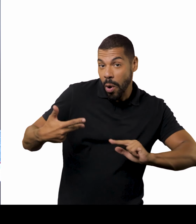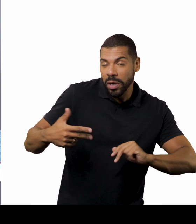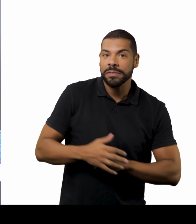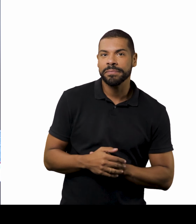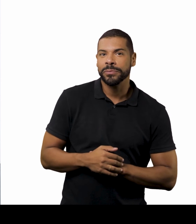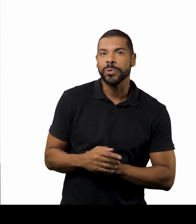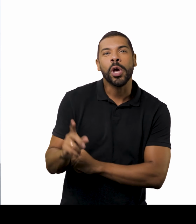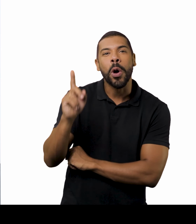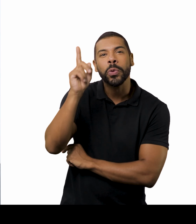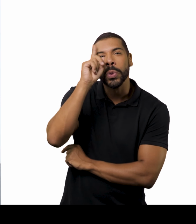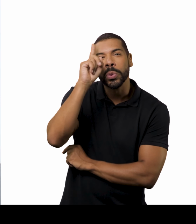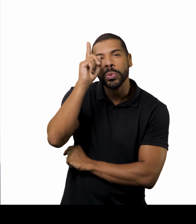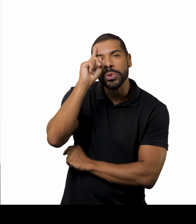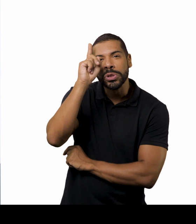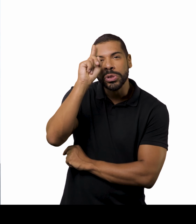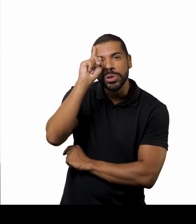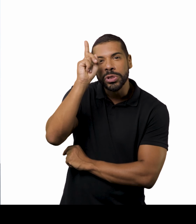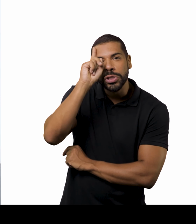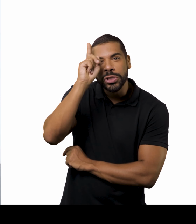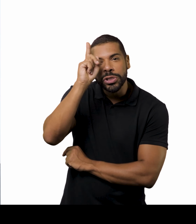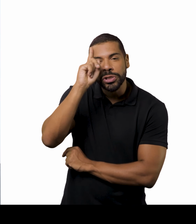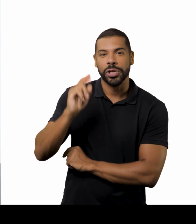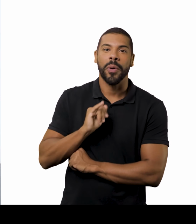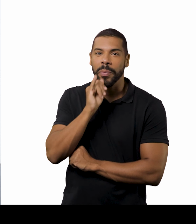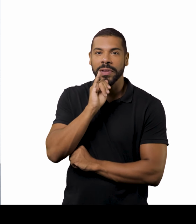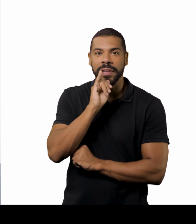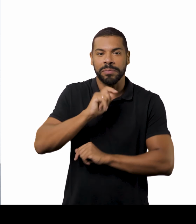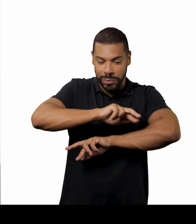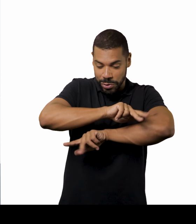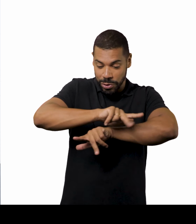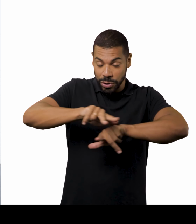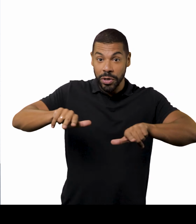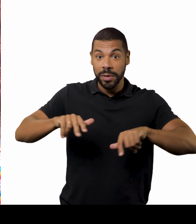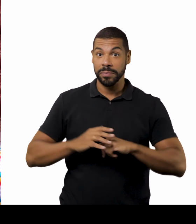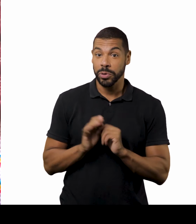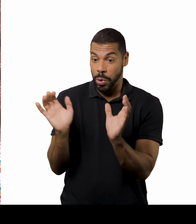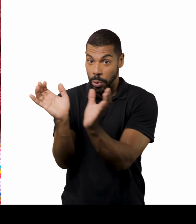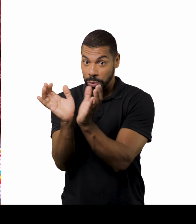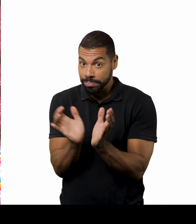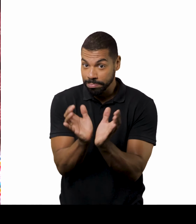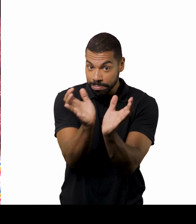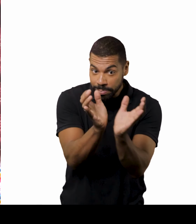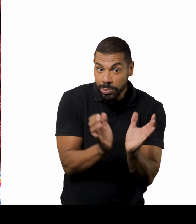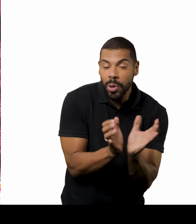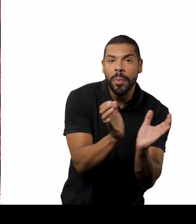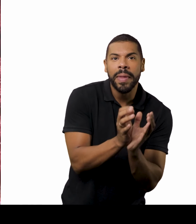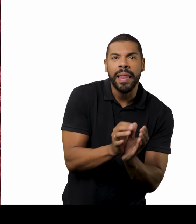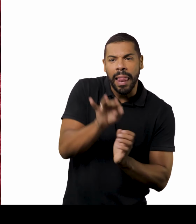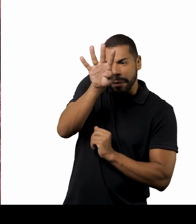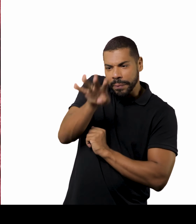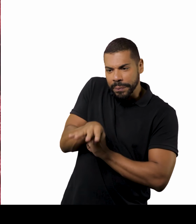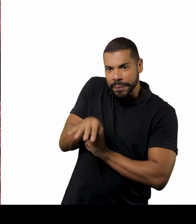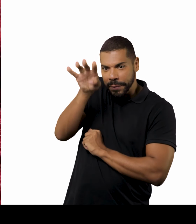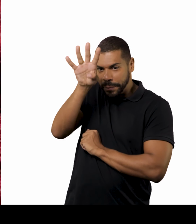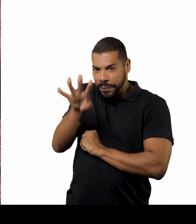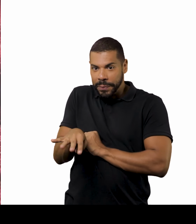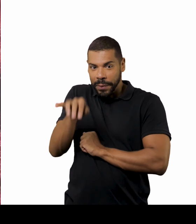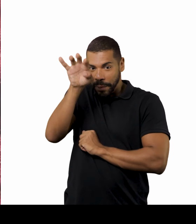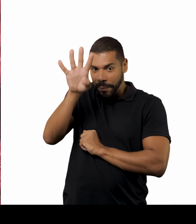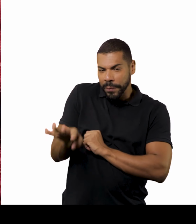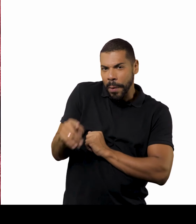também trazer um outro elemento que é cotidiano, né? Que é a roupa de time. As listras, né? Elas foram pensadas como